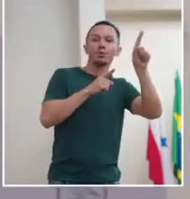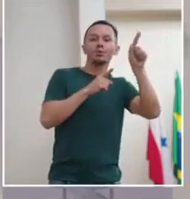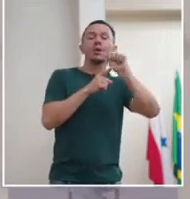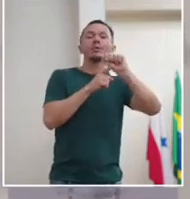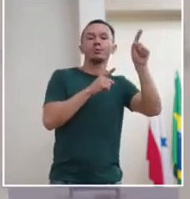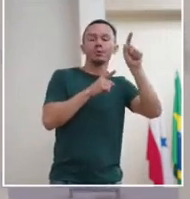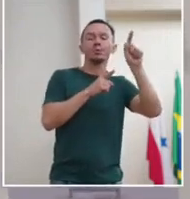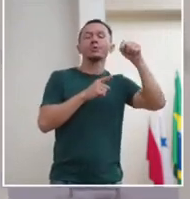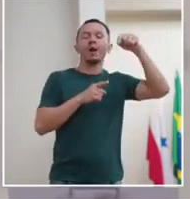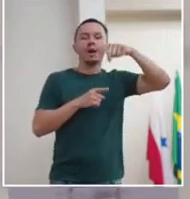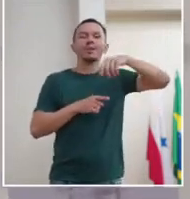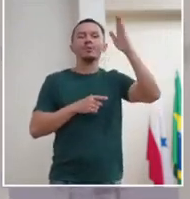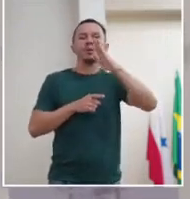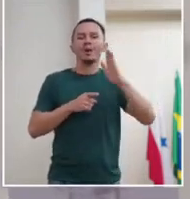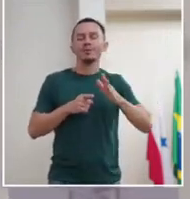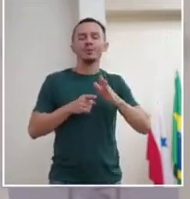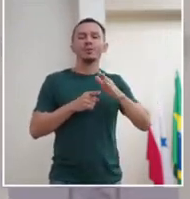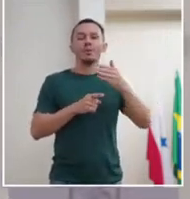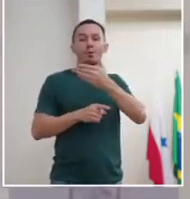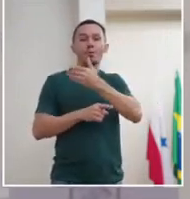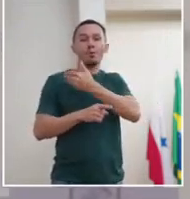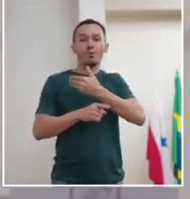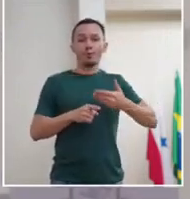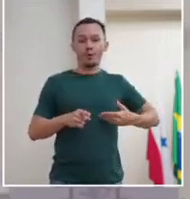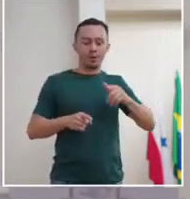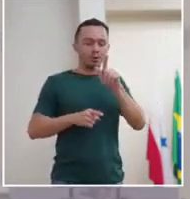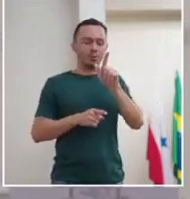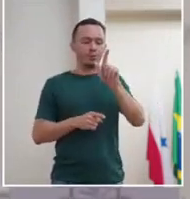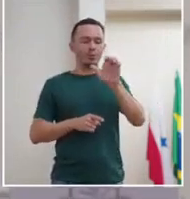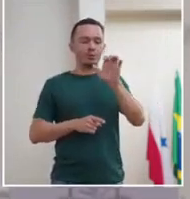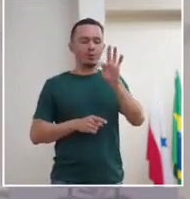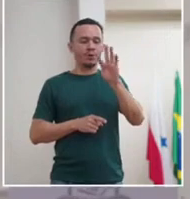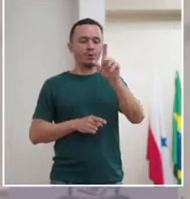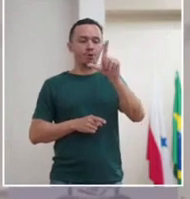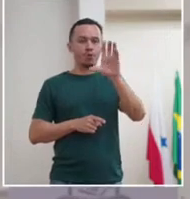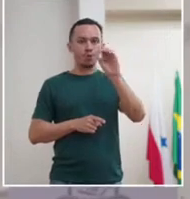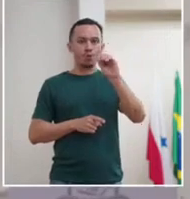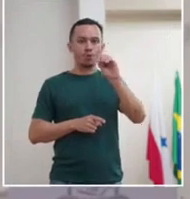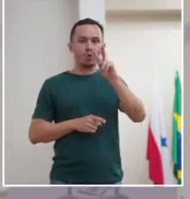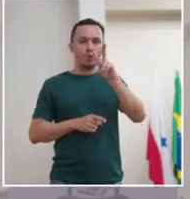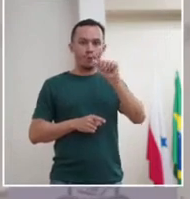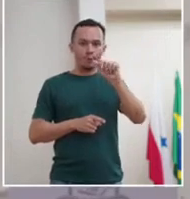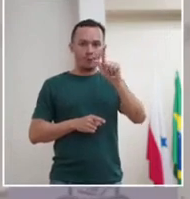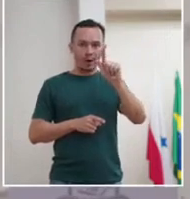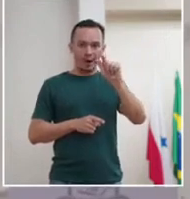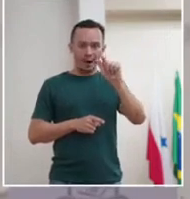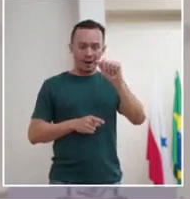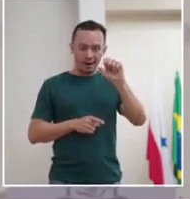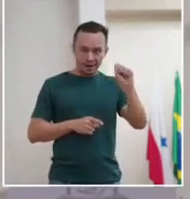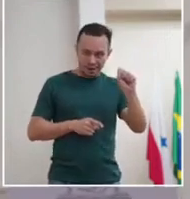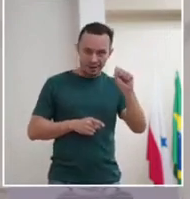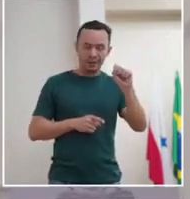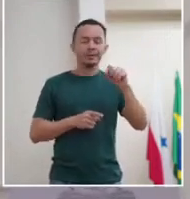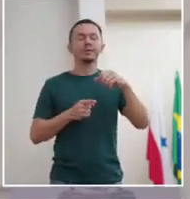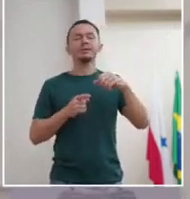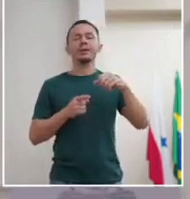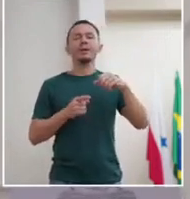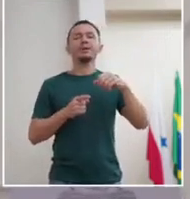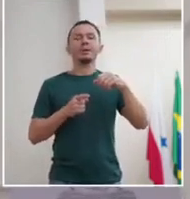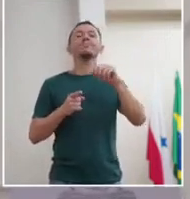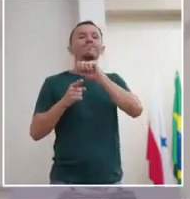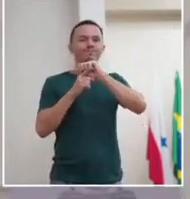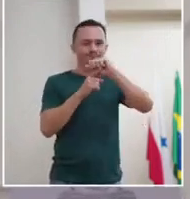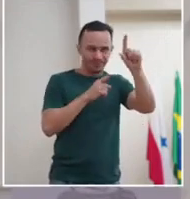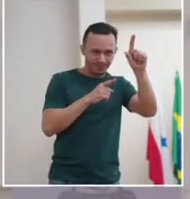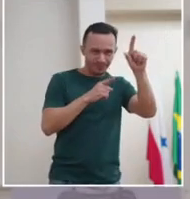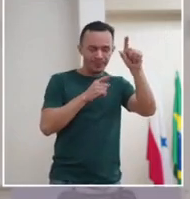governo de Getúlio Vargas, protagonizando o caso Jenny Glazer, que gerou enorme comoção nacional um ano antes da perseguição e extradição a